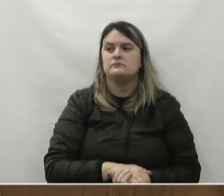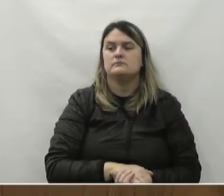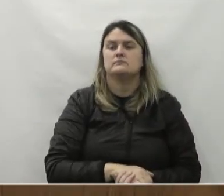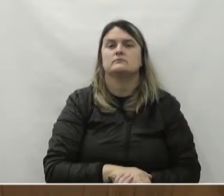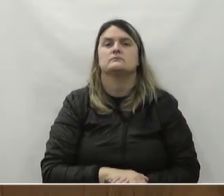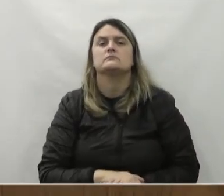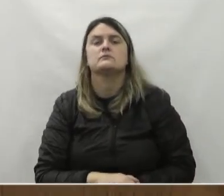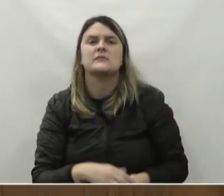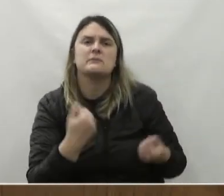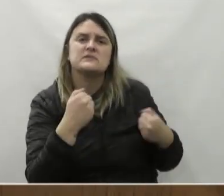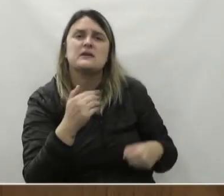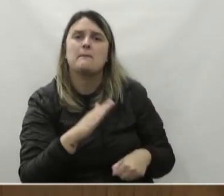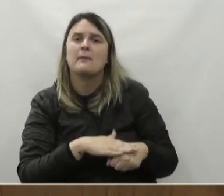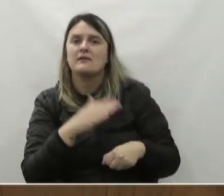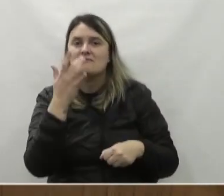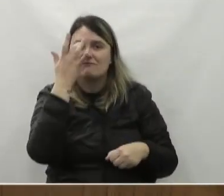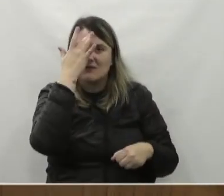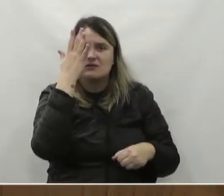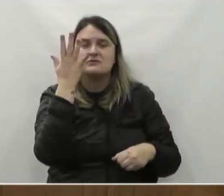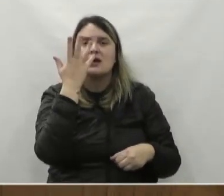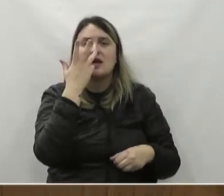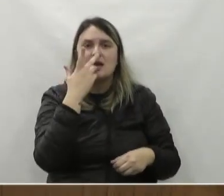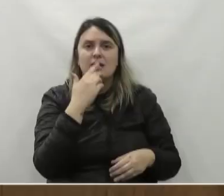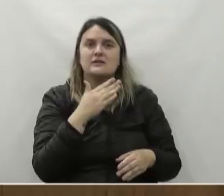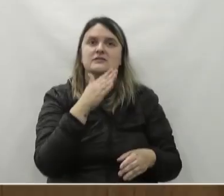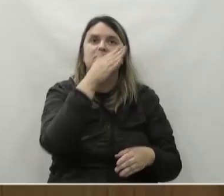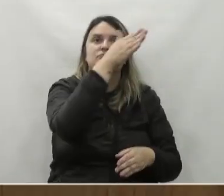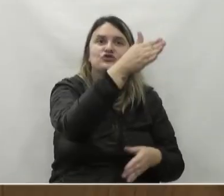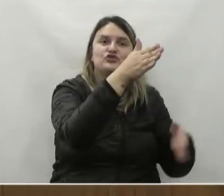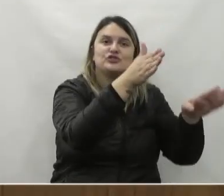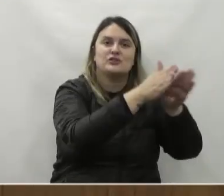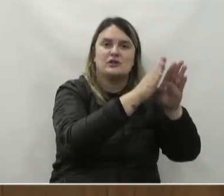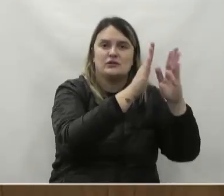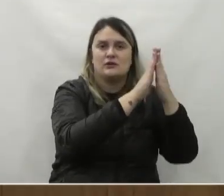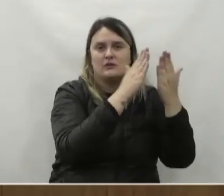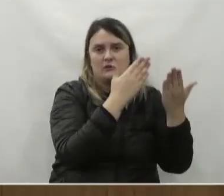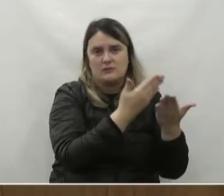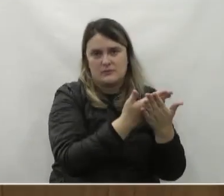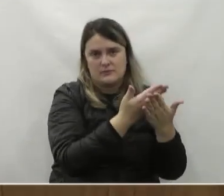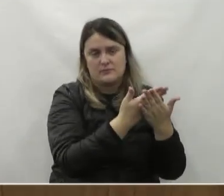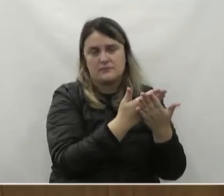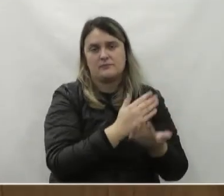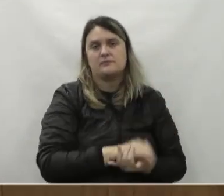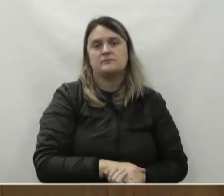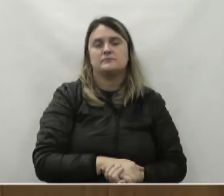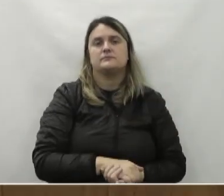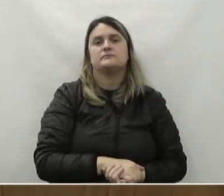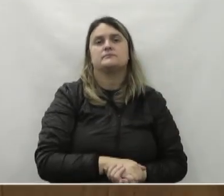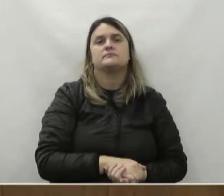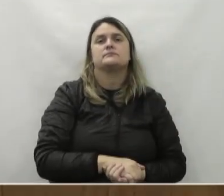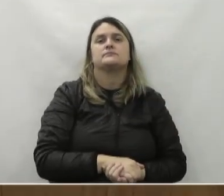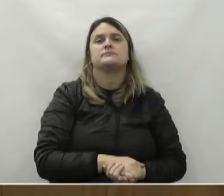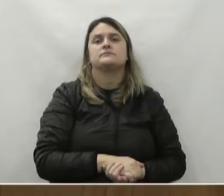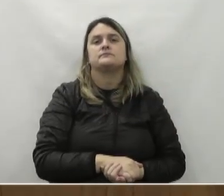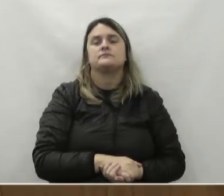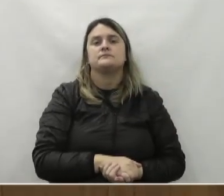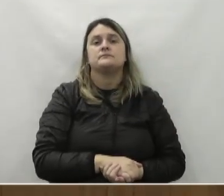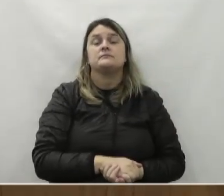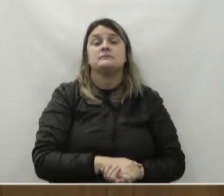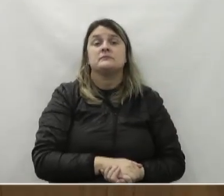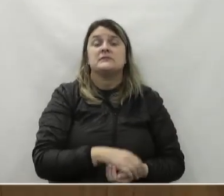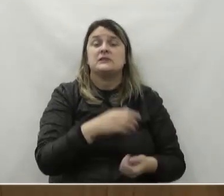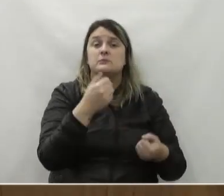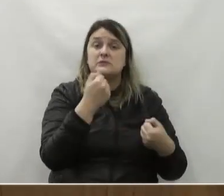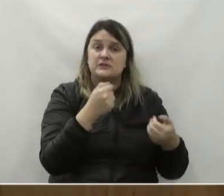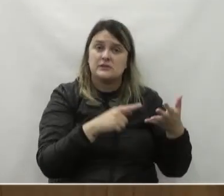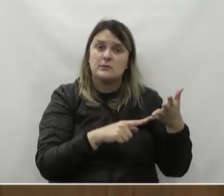facilitando o acesso de nossas crianças aos estabelecimentos de ensino. Tal demanda seja, acima de tudo,